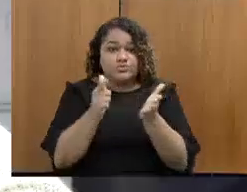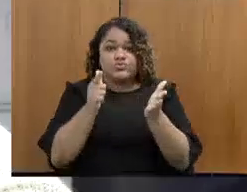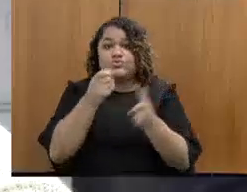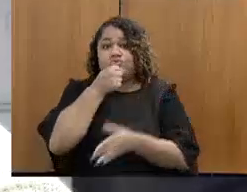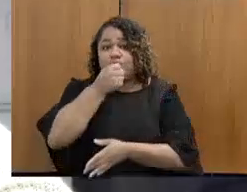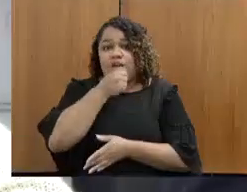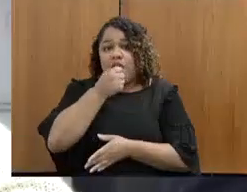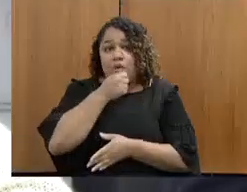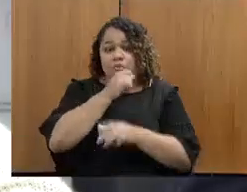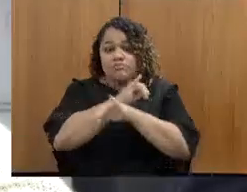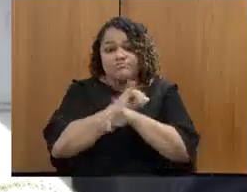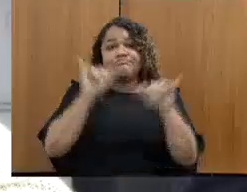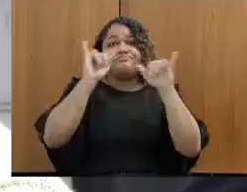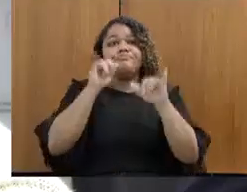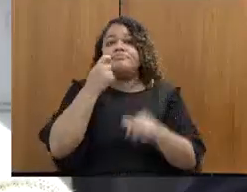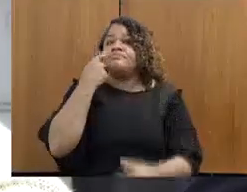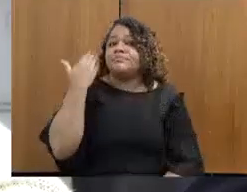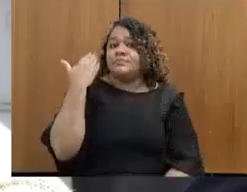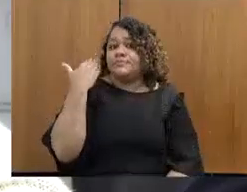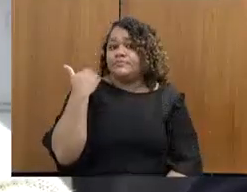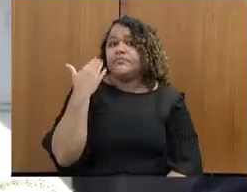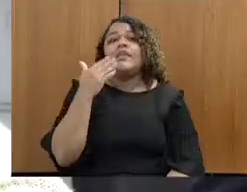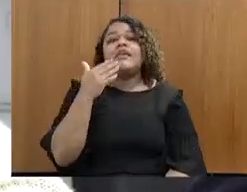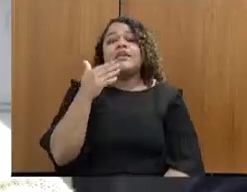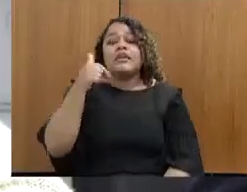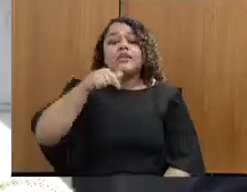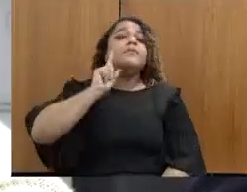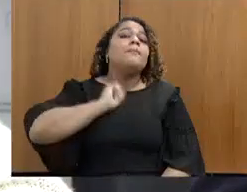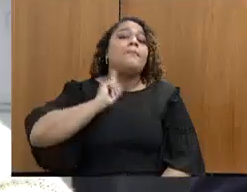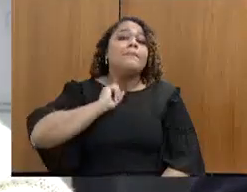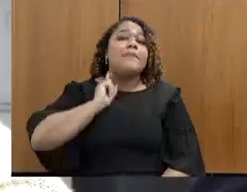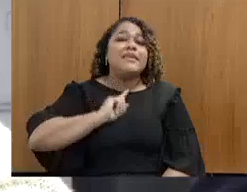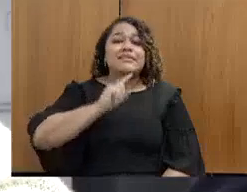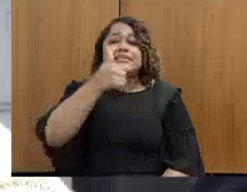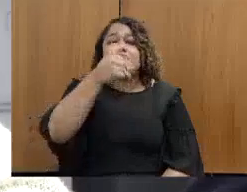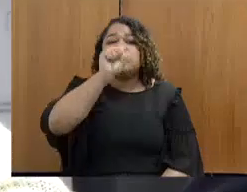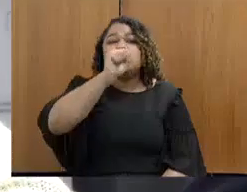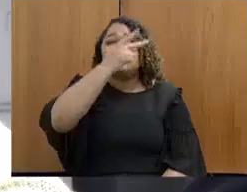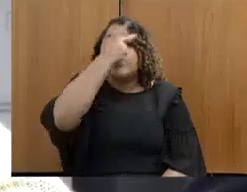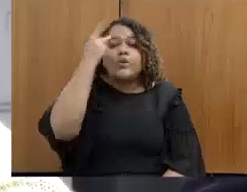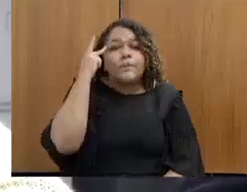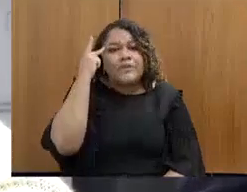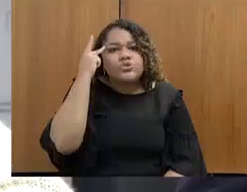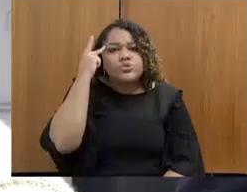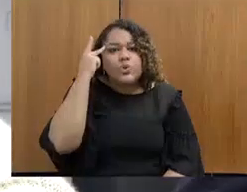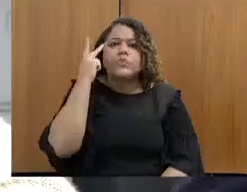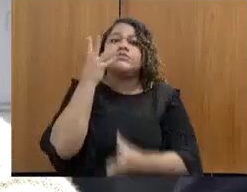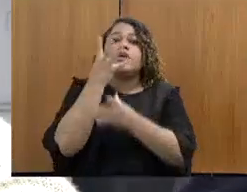que o estado de Minas Gerais tem 18 pessoas desaparecidas por dia